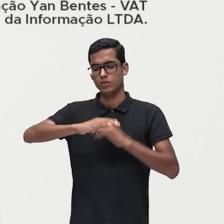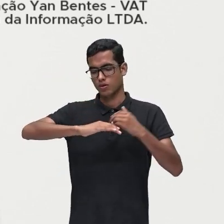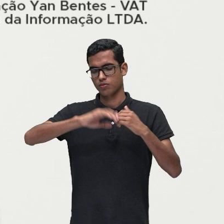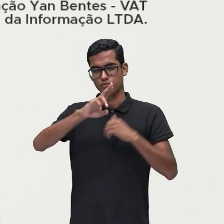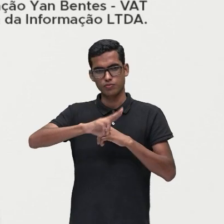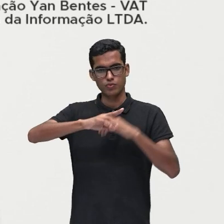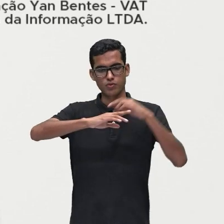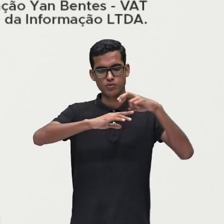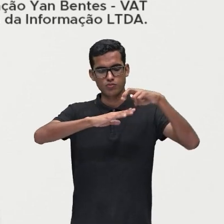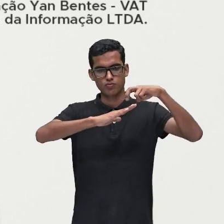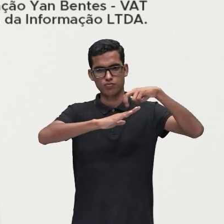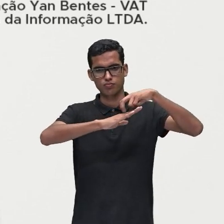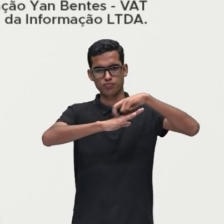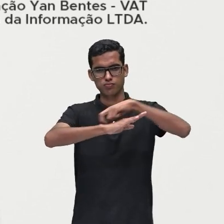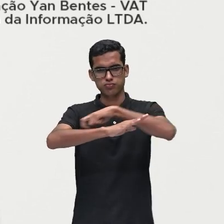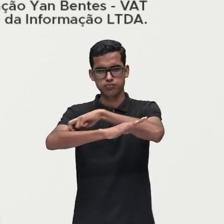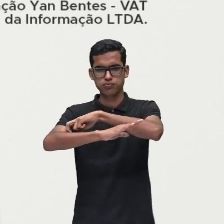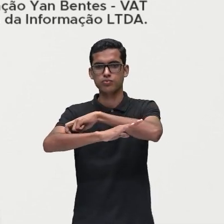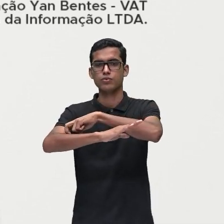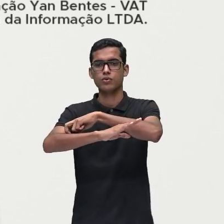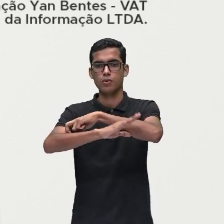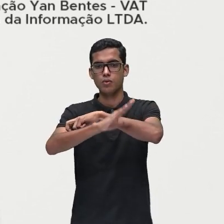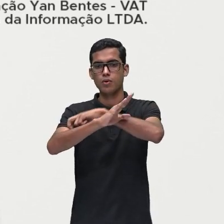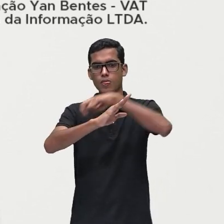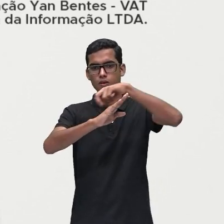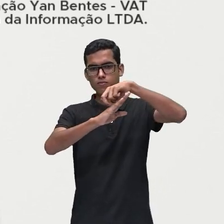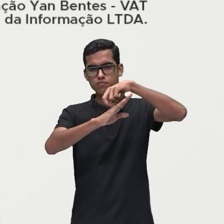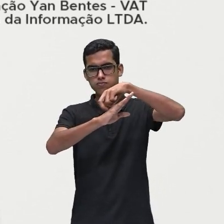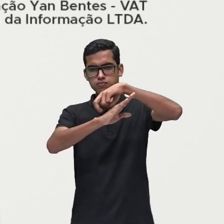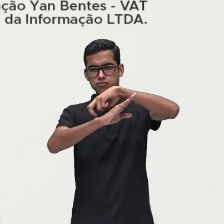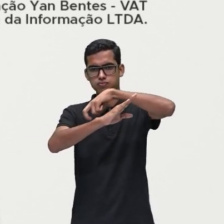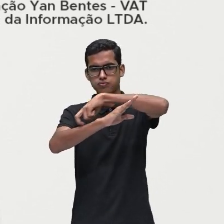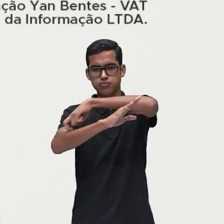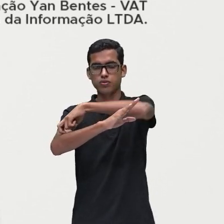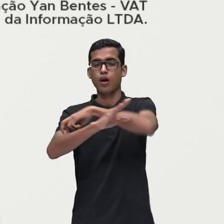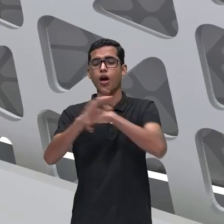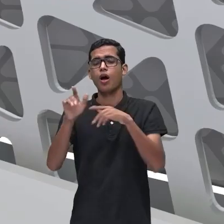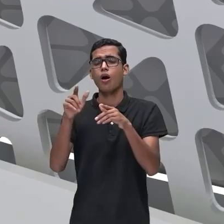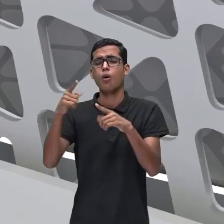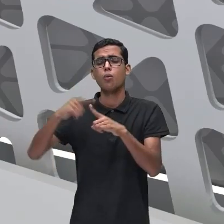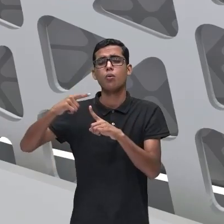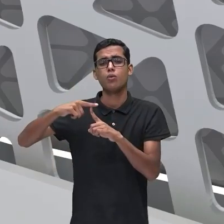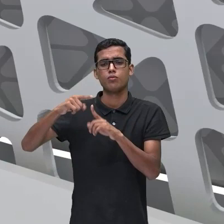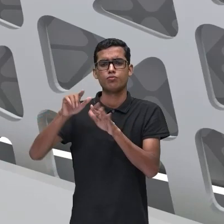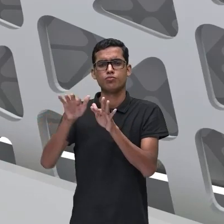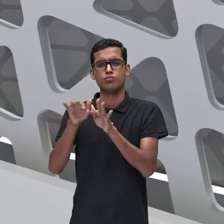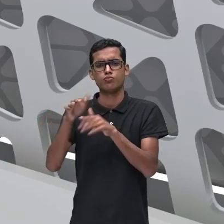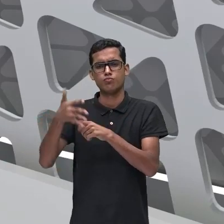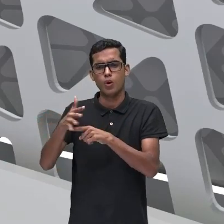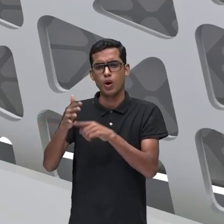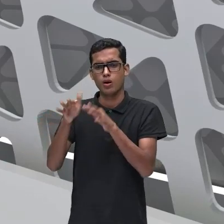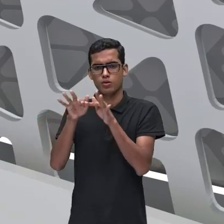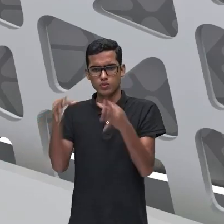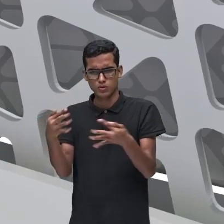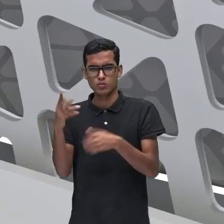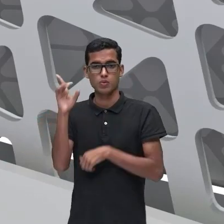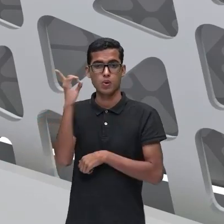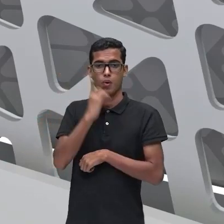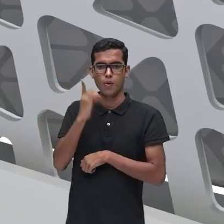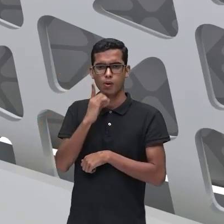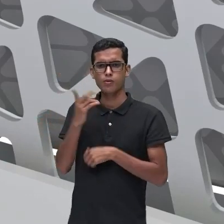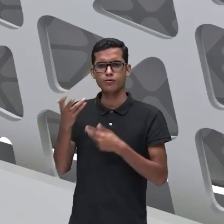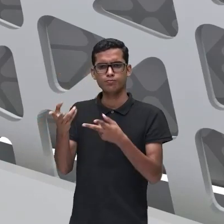E é um tipo de máquina simples, né? É um tipo lá do nosso dia a dia que você já consegue identificar aí, que é